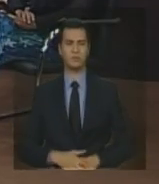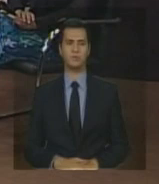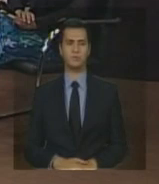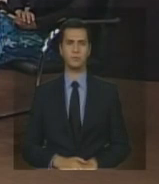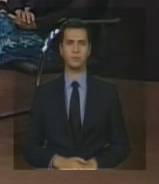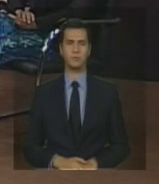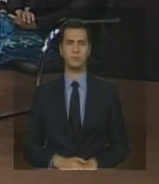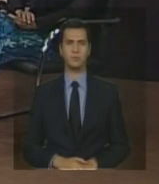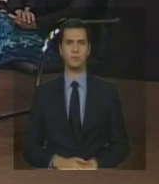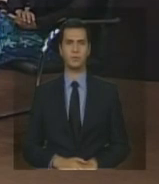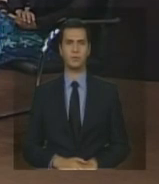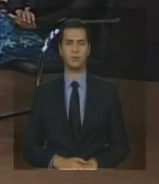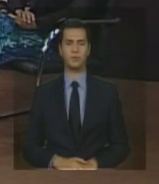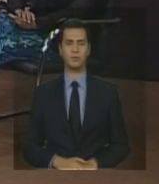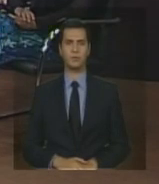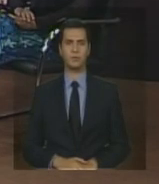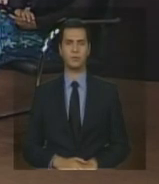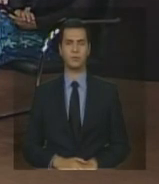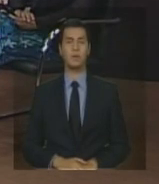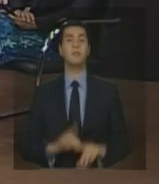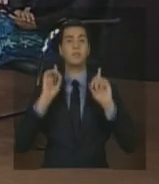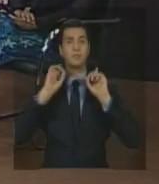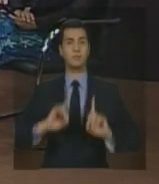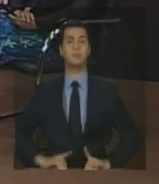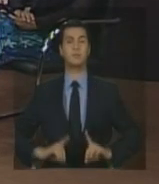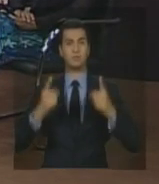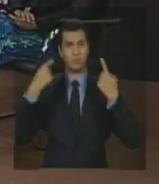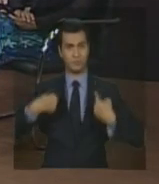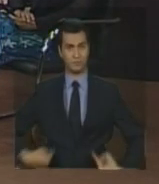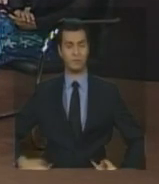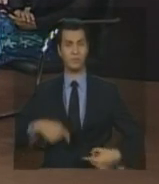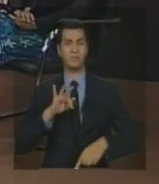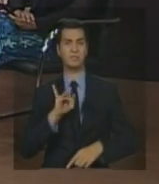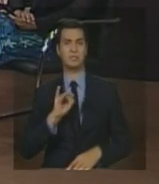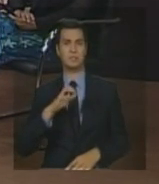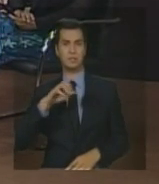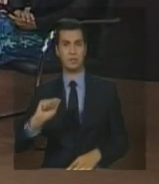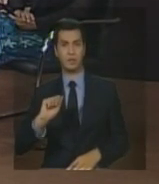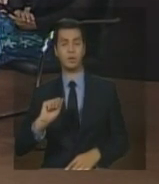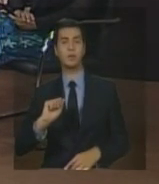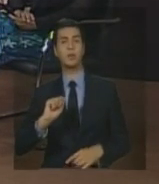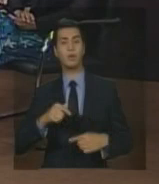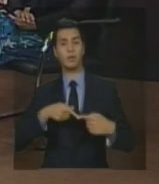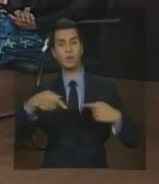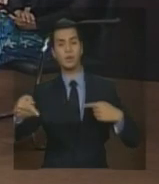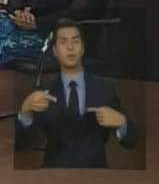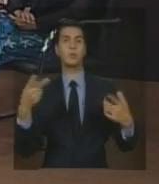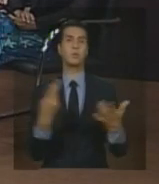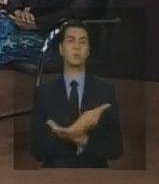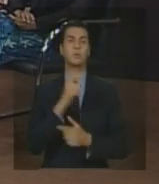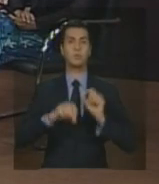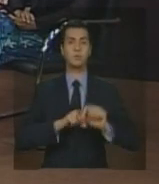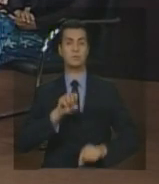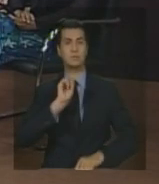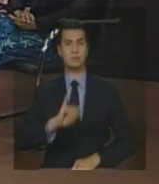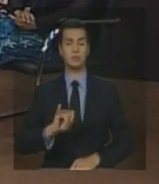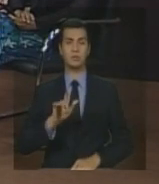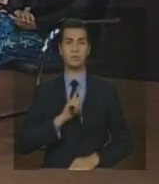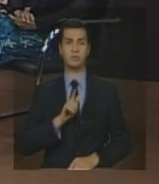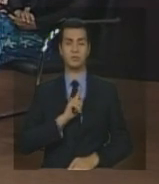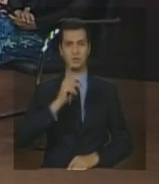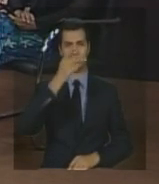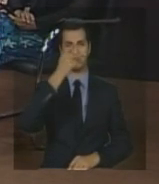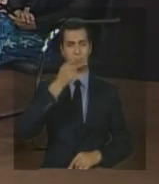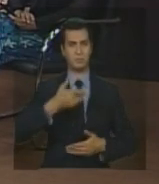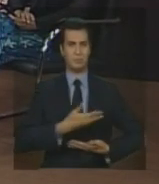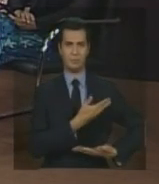A deficiência física, na verdade, ela hoje, ela só se prolonga se houver o nascimento de má formação, até porque nós tivemos a